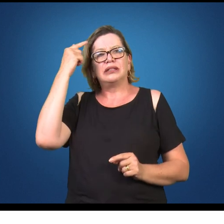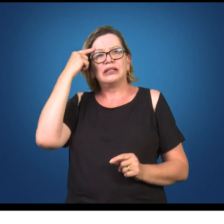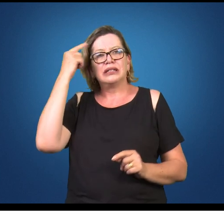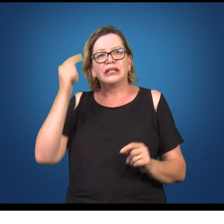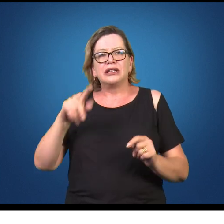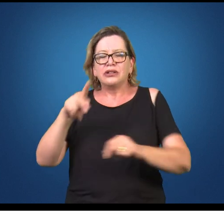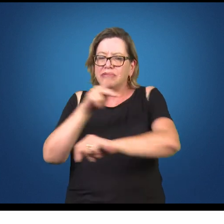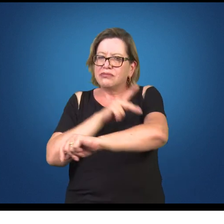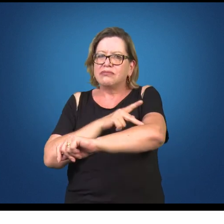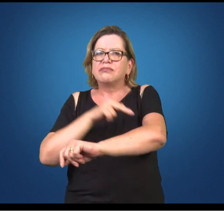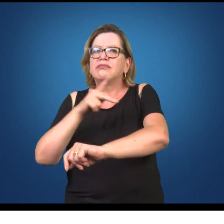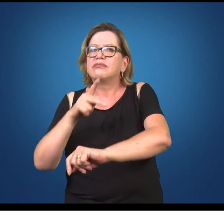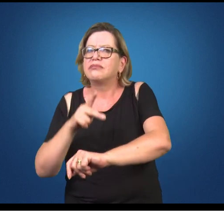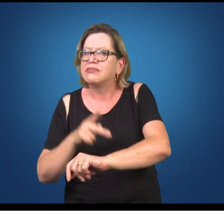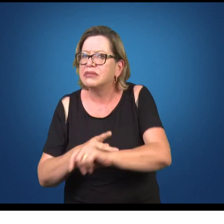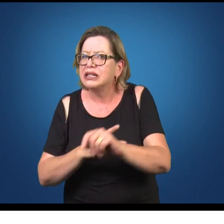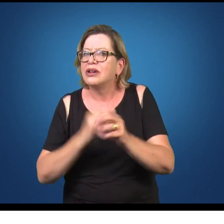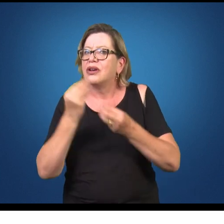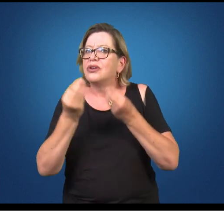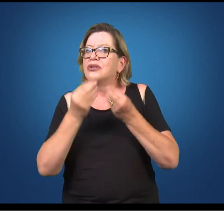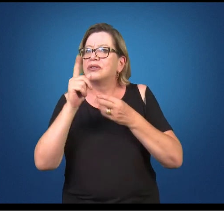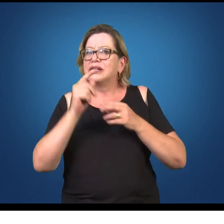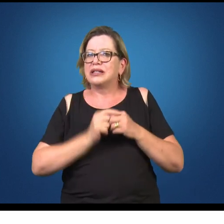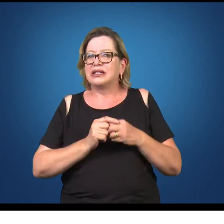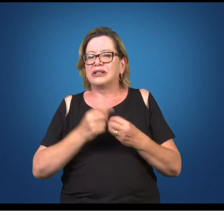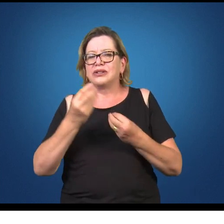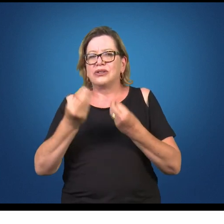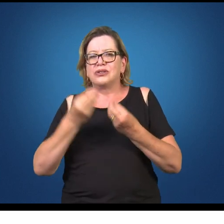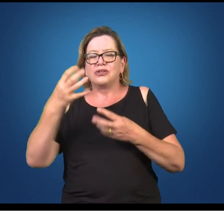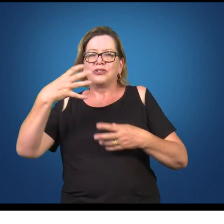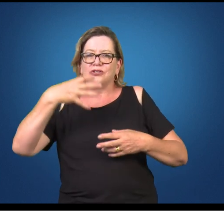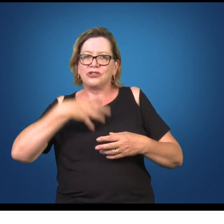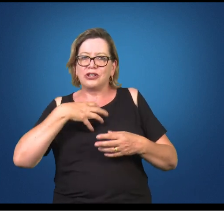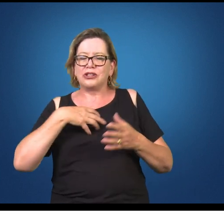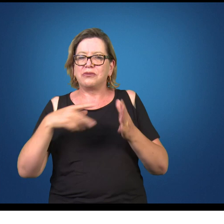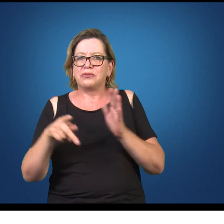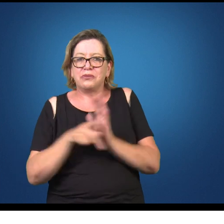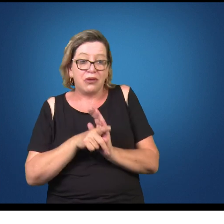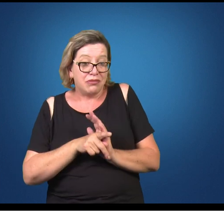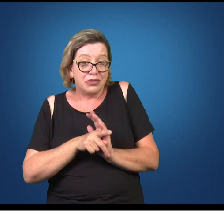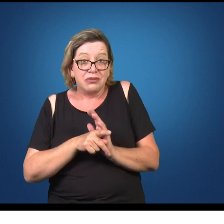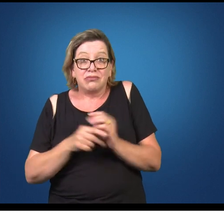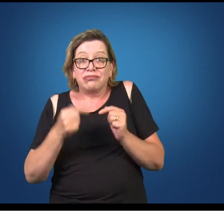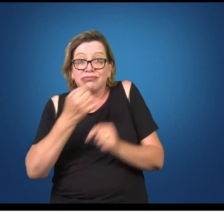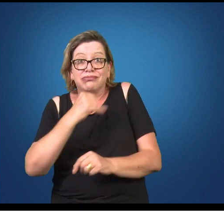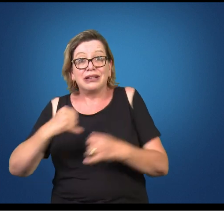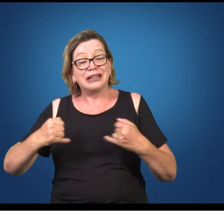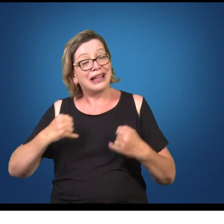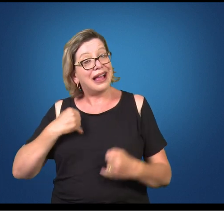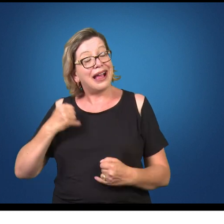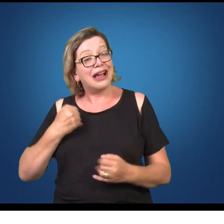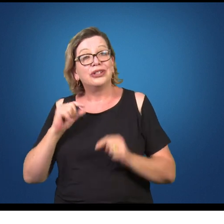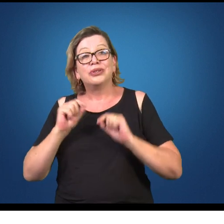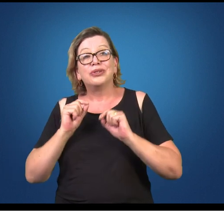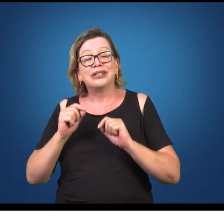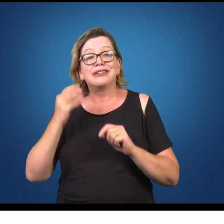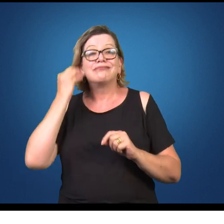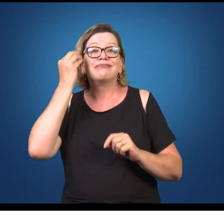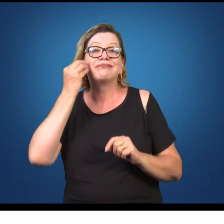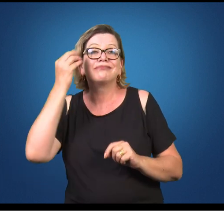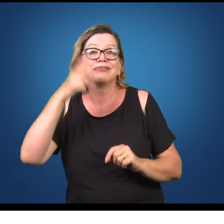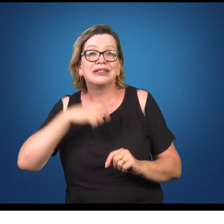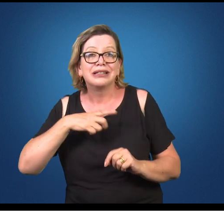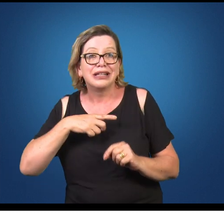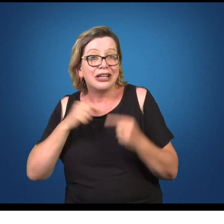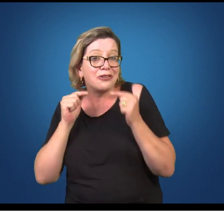aspecto pedagógico mesmo, de cada um dentro da sua capacidade, de acordo com seu repertório, sua bagagem, né? Sim,